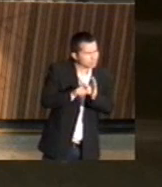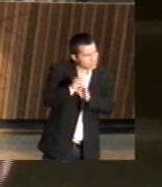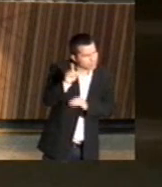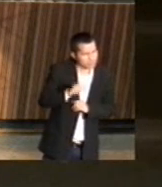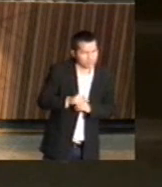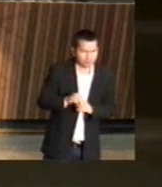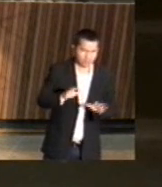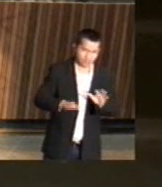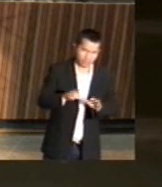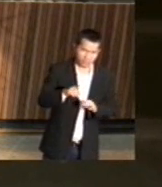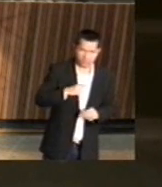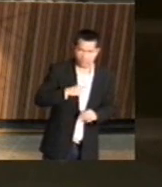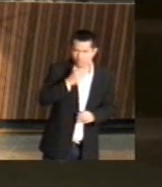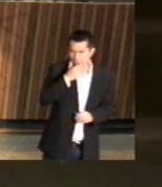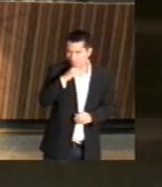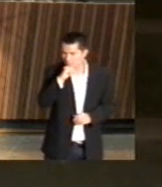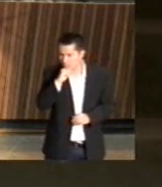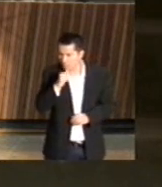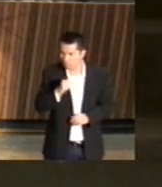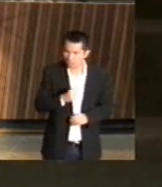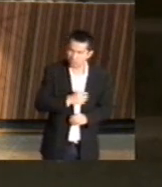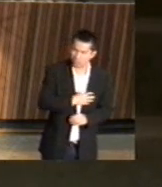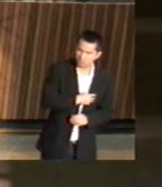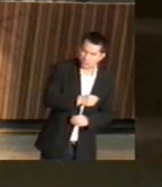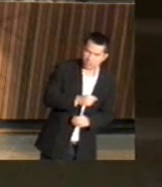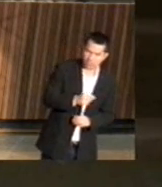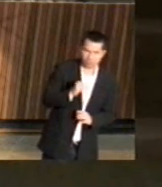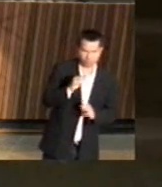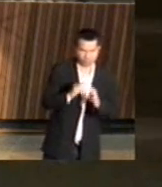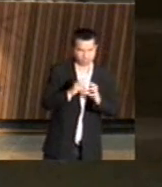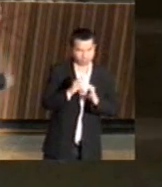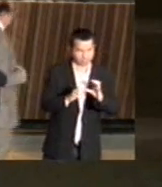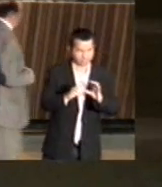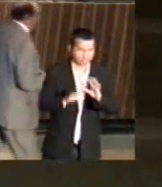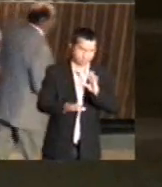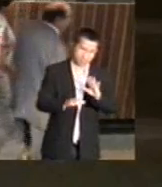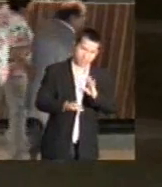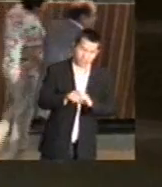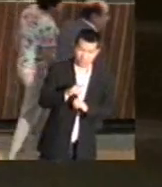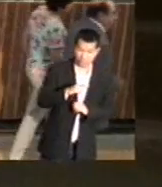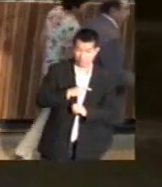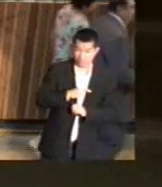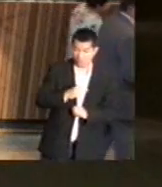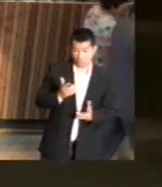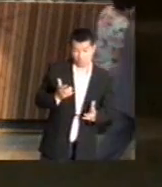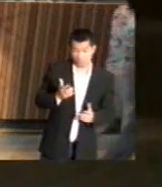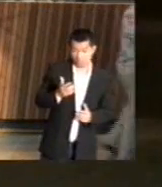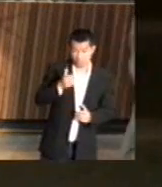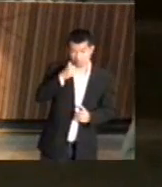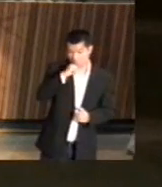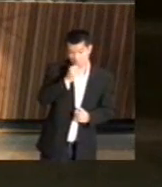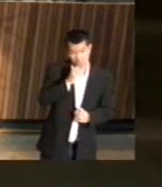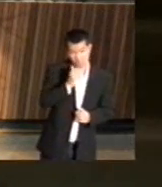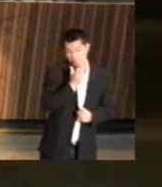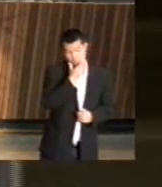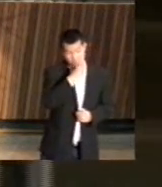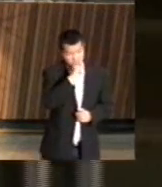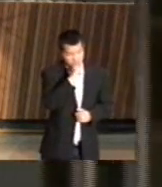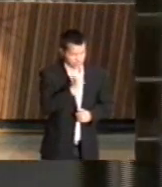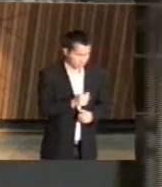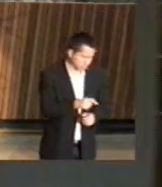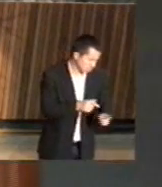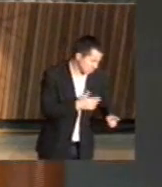mal pagadores. Naquele tempo, se você não pagava, você podia ser preso, você podia ser vendido como escravo, ou você podia